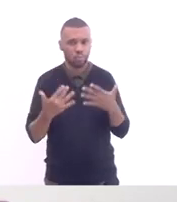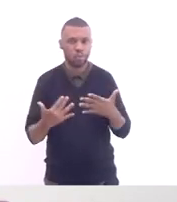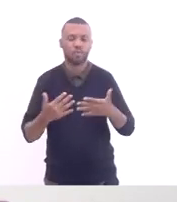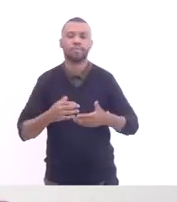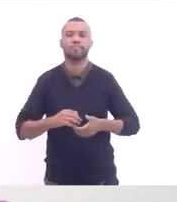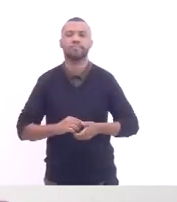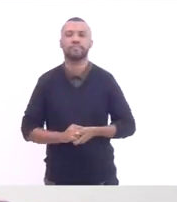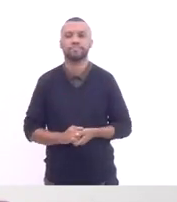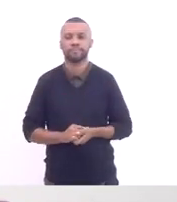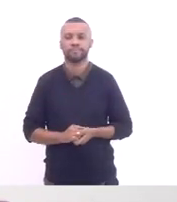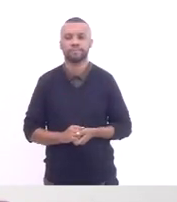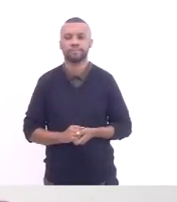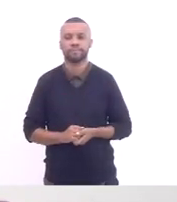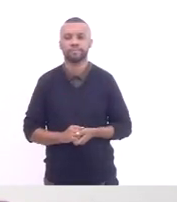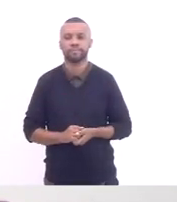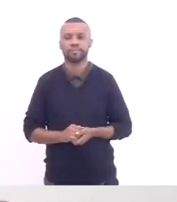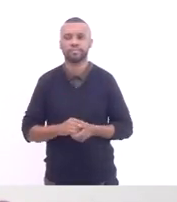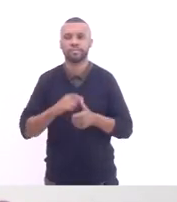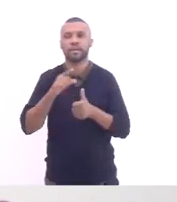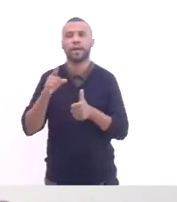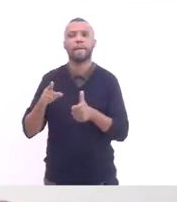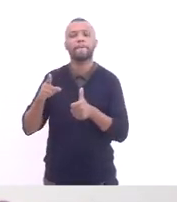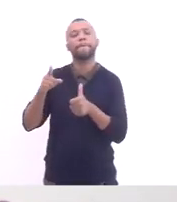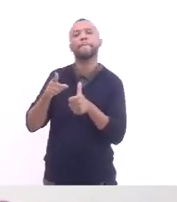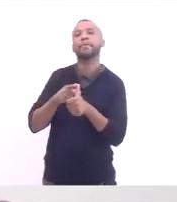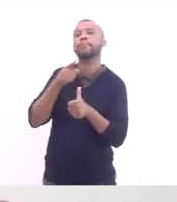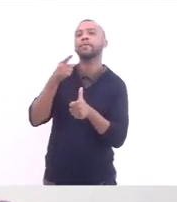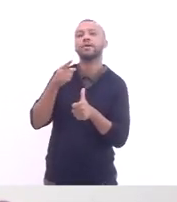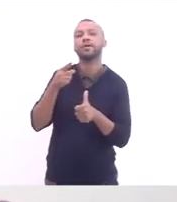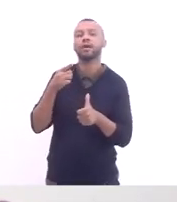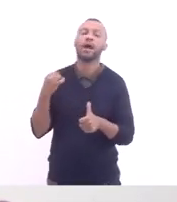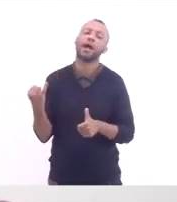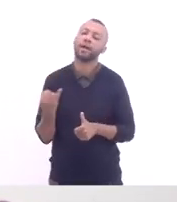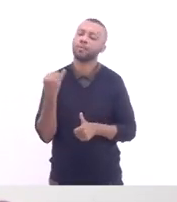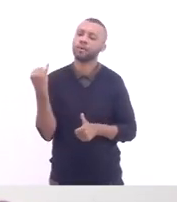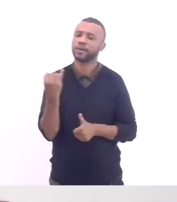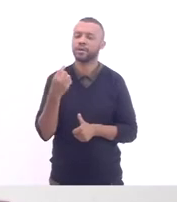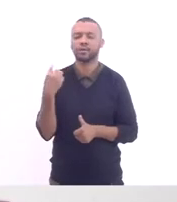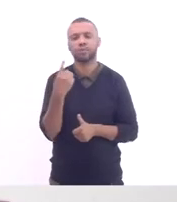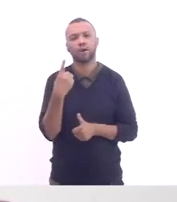Primeiro, é importante a gente fazer uma